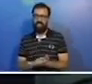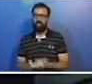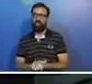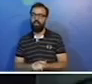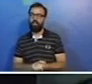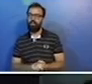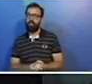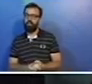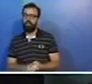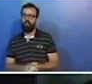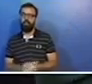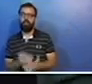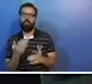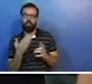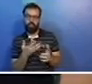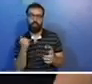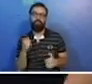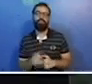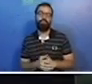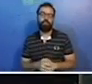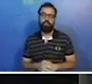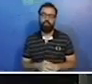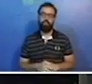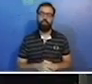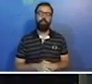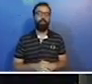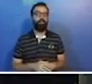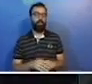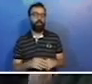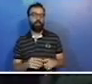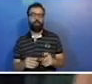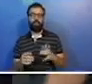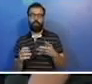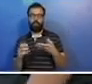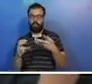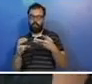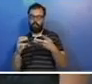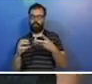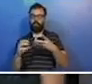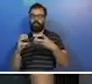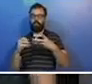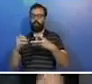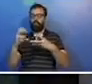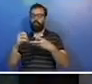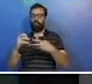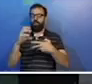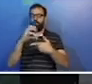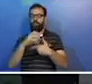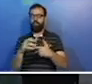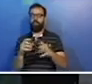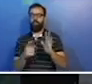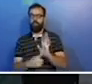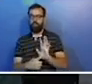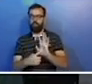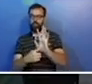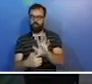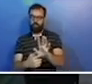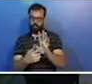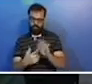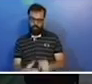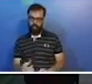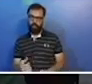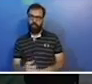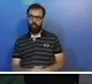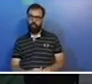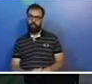A partir do texto, monte um esquema da cadeia alimentar. No exercício 4, agora nós vamos